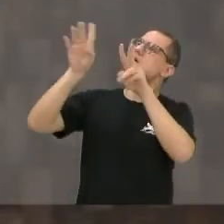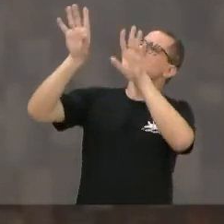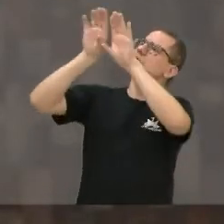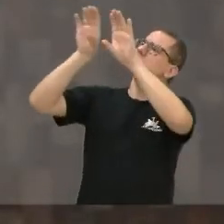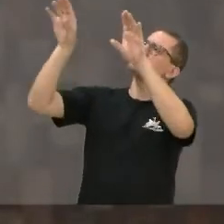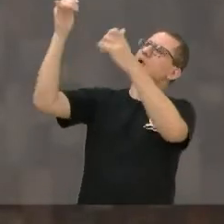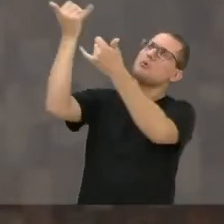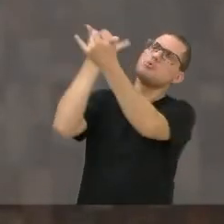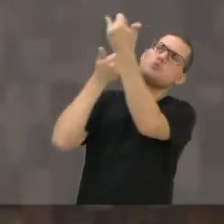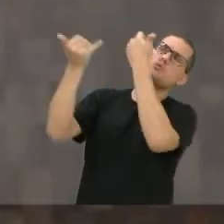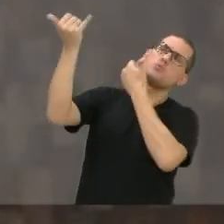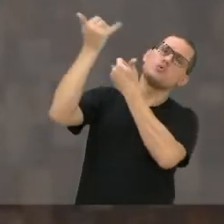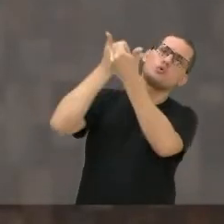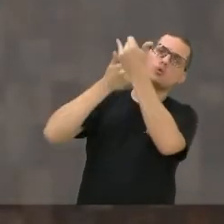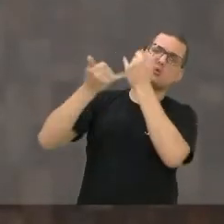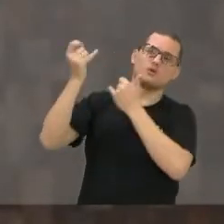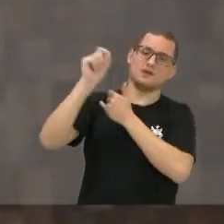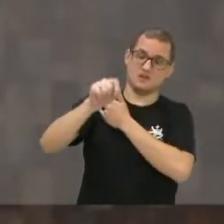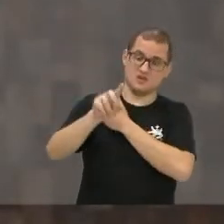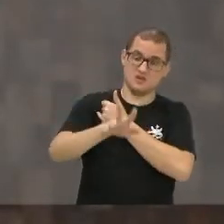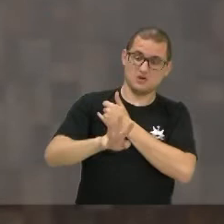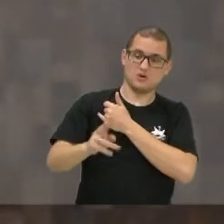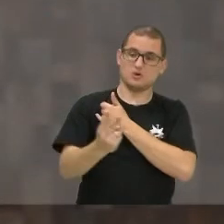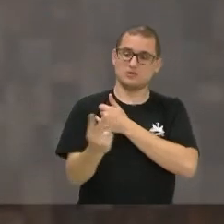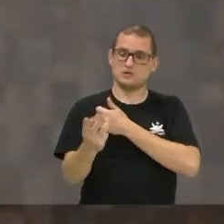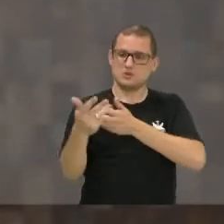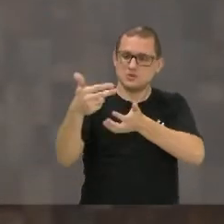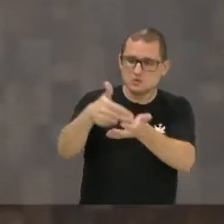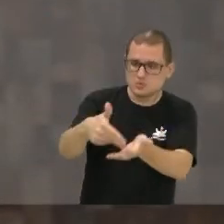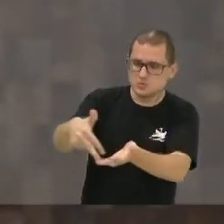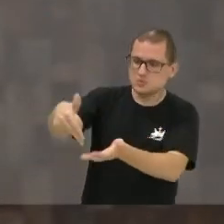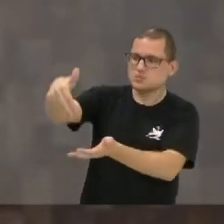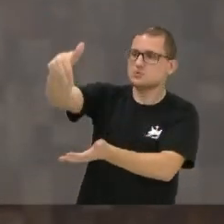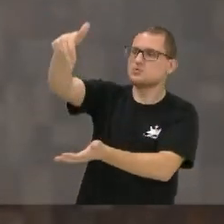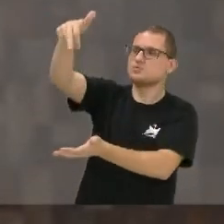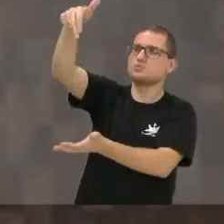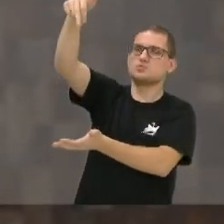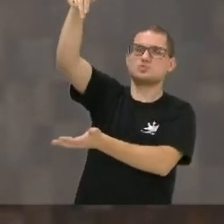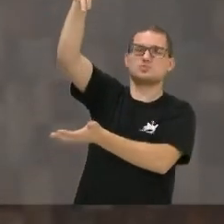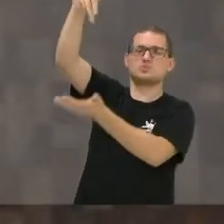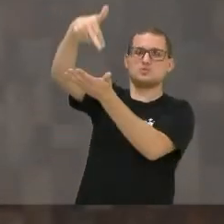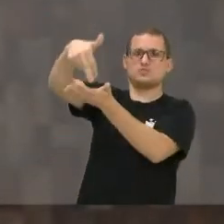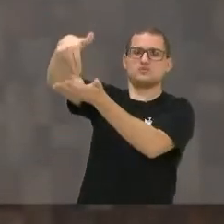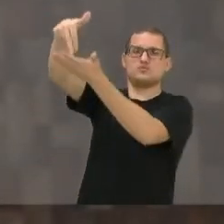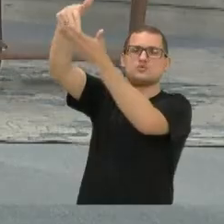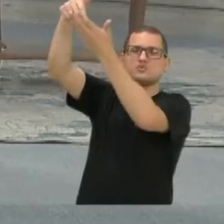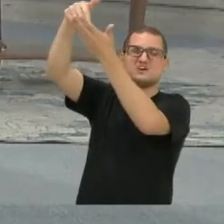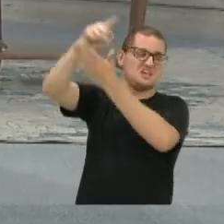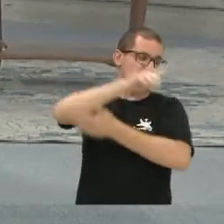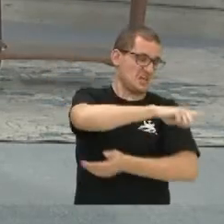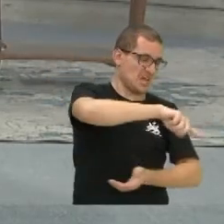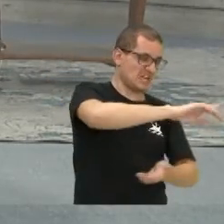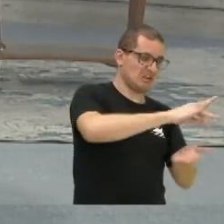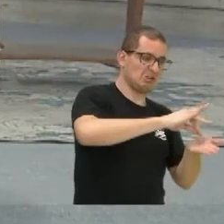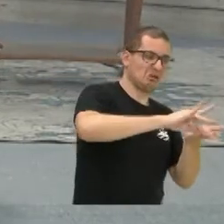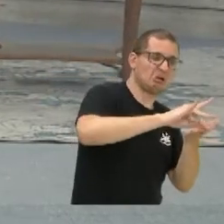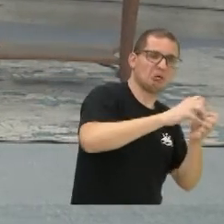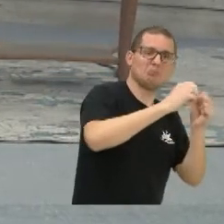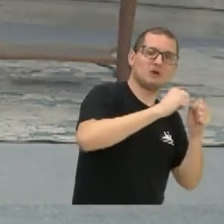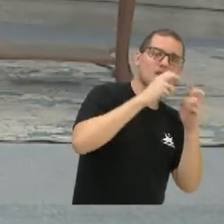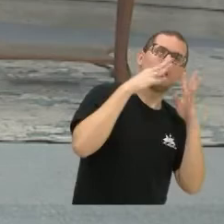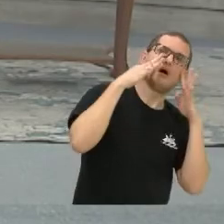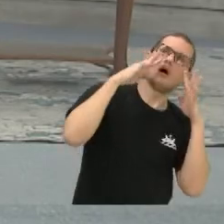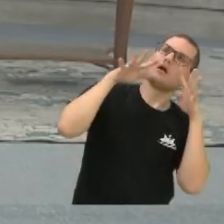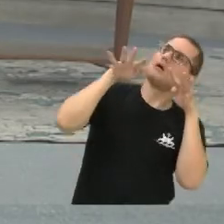para que e subiram para o céu na nuvem e seus inimigos os contemplaram subi para